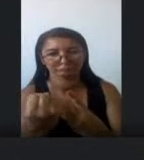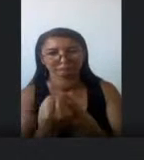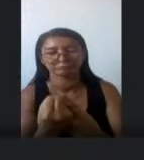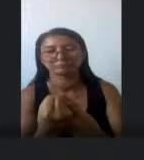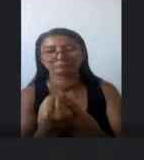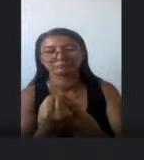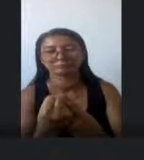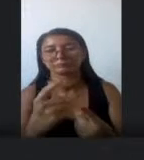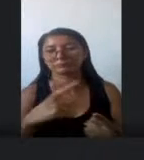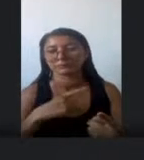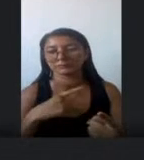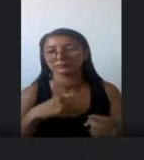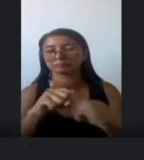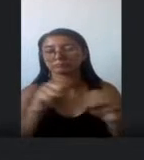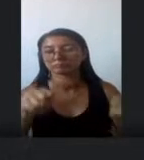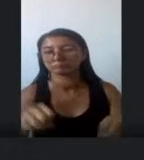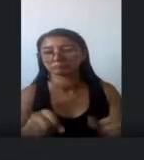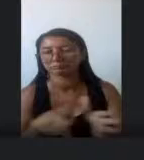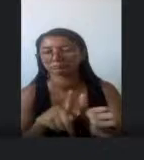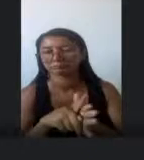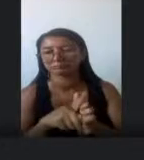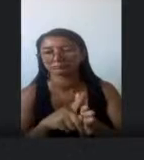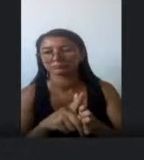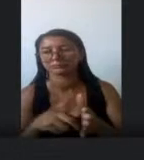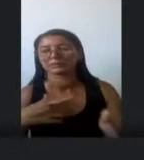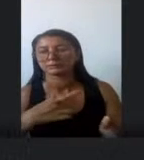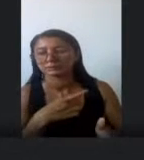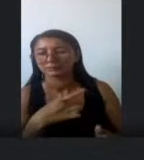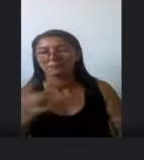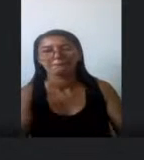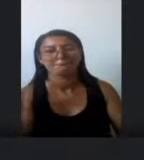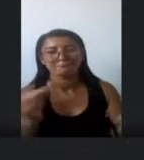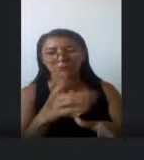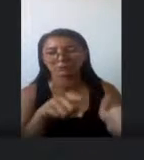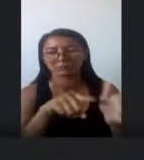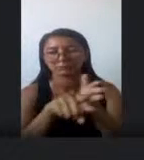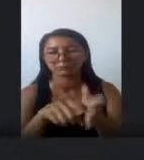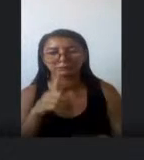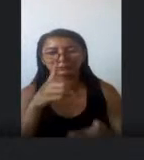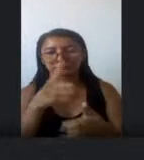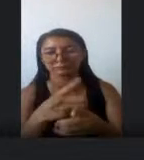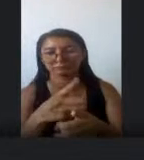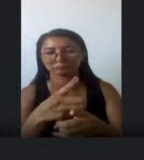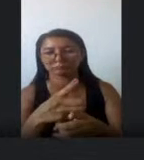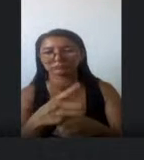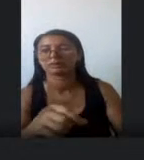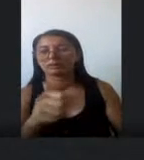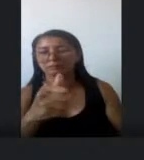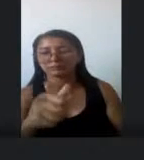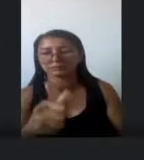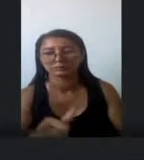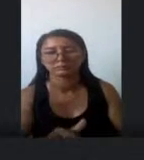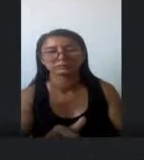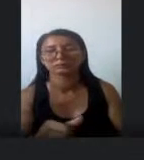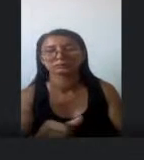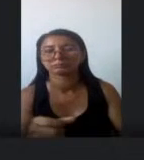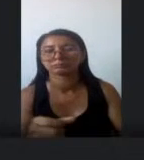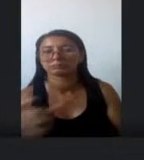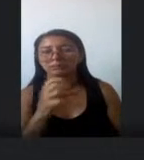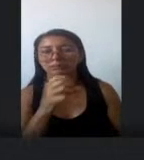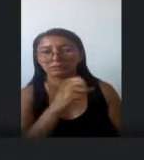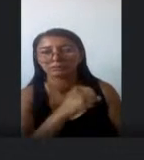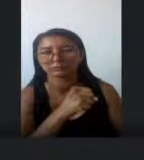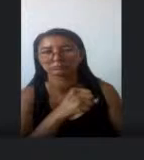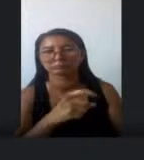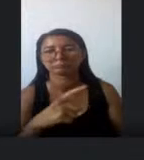Saúde, contamos com a rede preparada para diagnóstico, para teste rápido, para conseguir até, né, eu gostei muito, Joana, de você